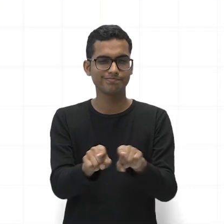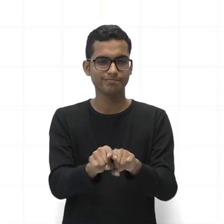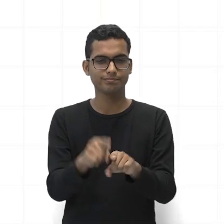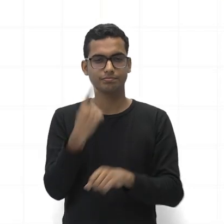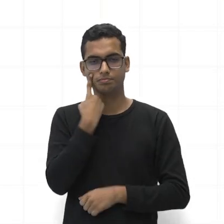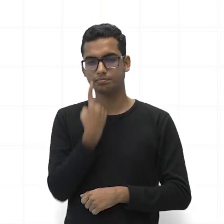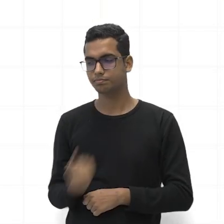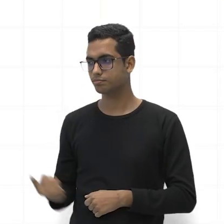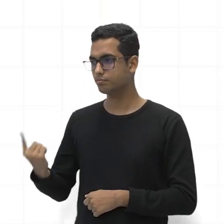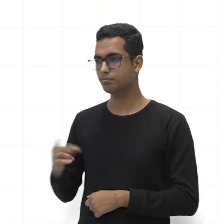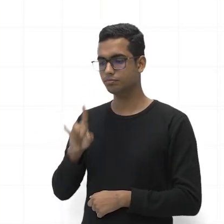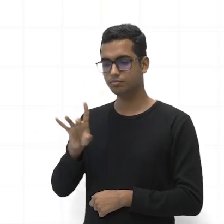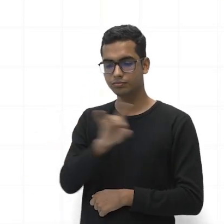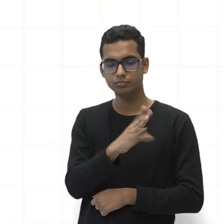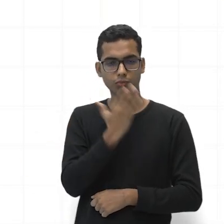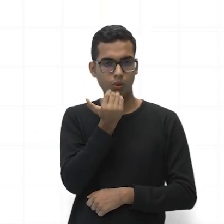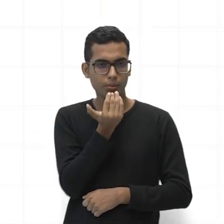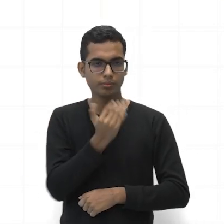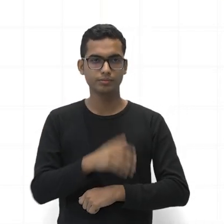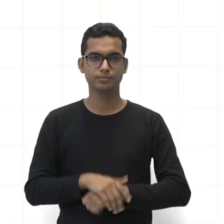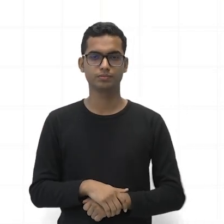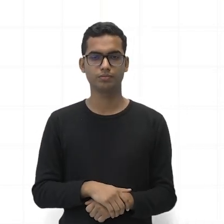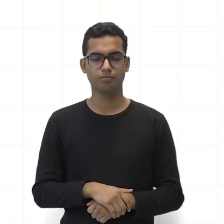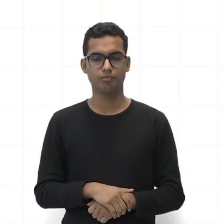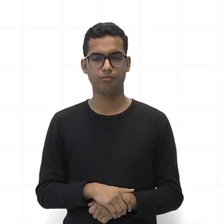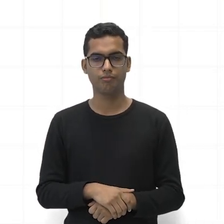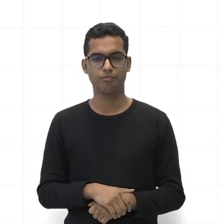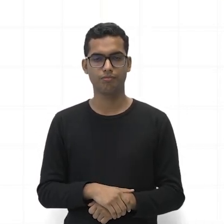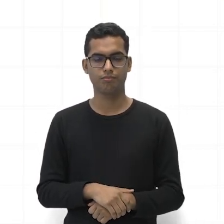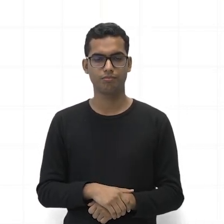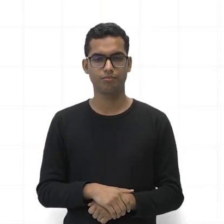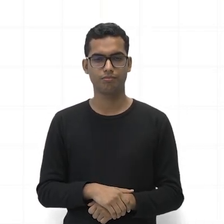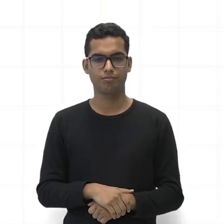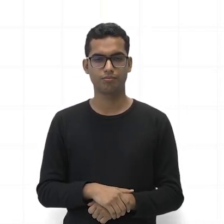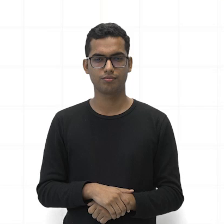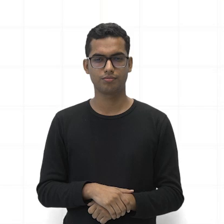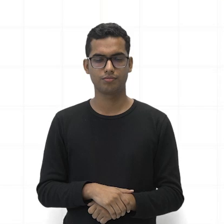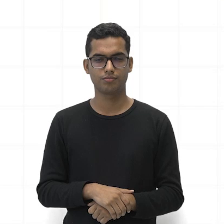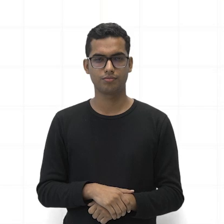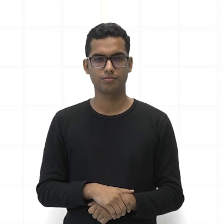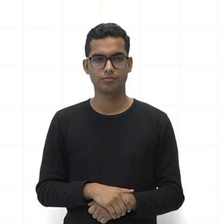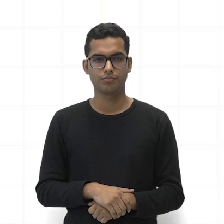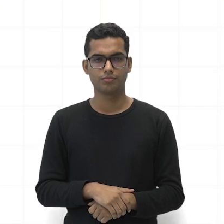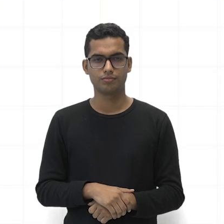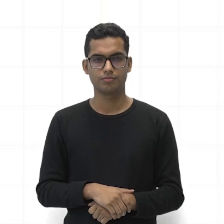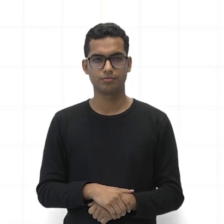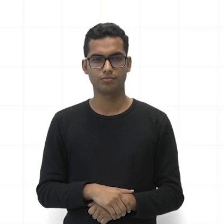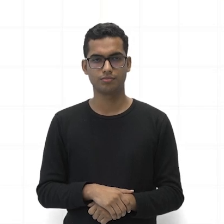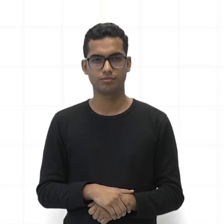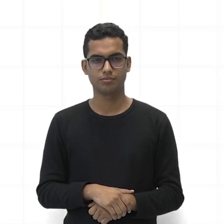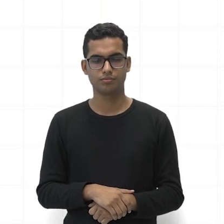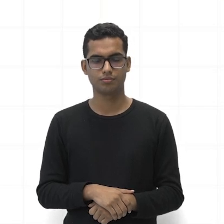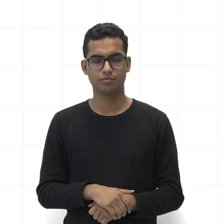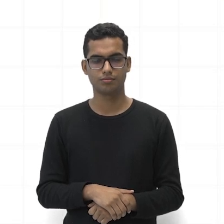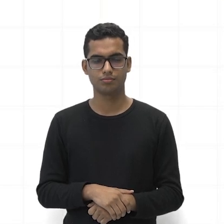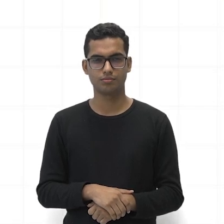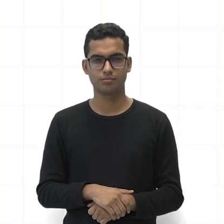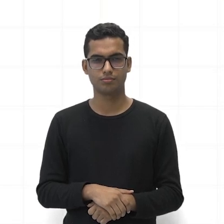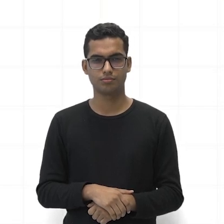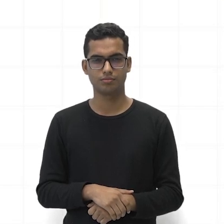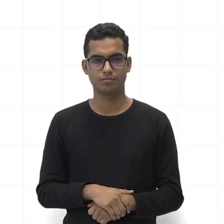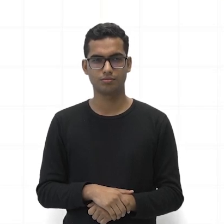e cada um comeu uma parte e sobrou uma parte também do bolo. Cada um comeu 1/3, perdão, e sobrou